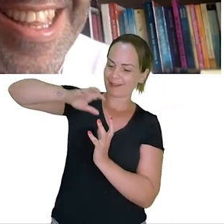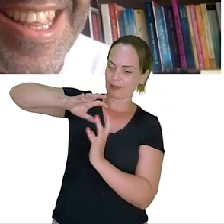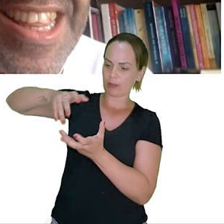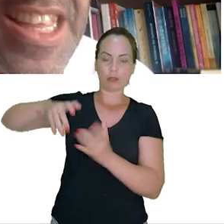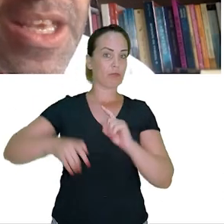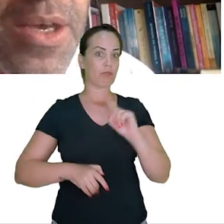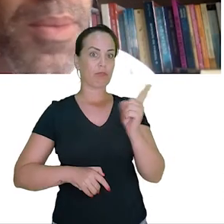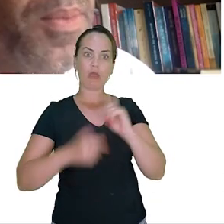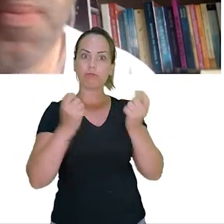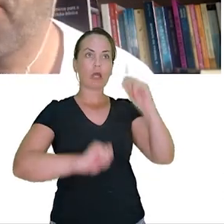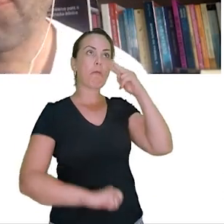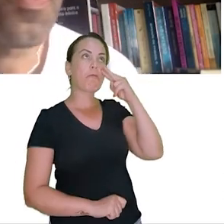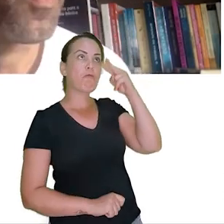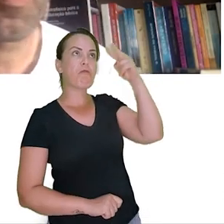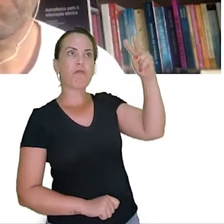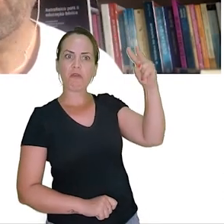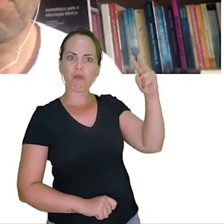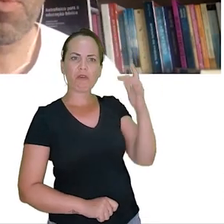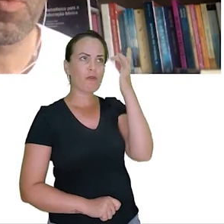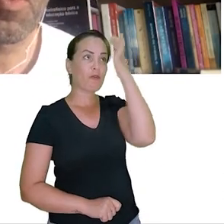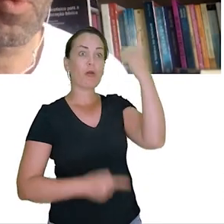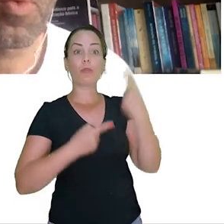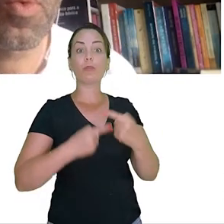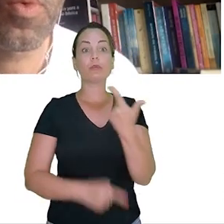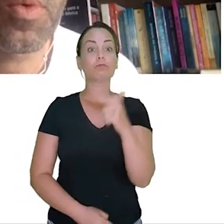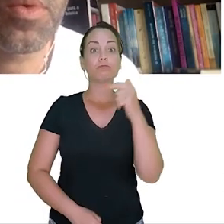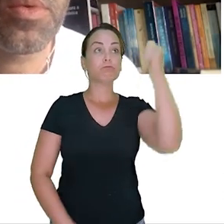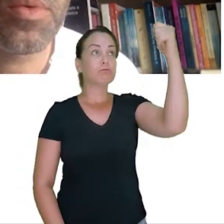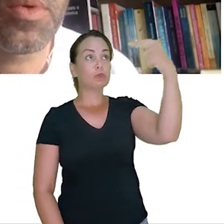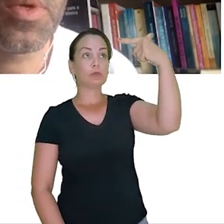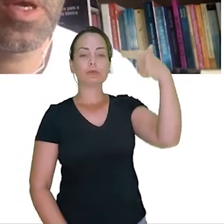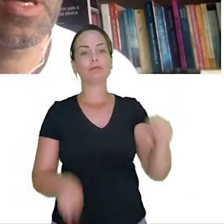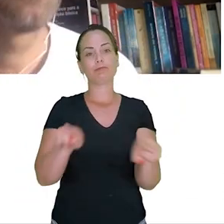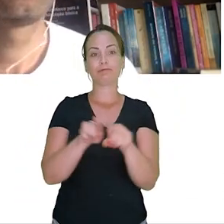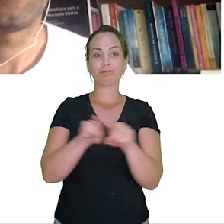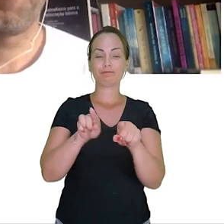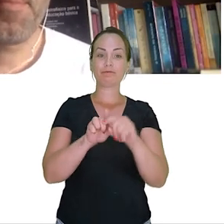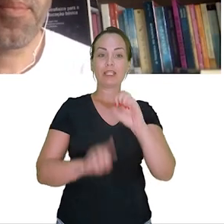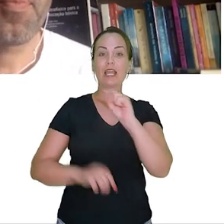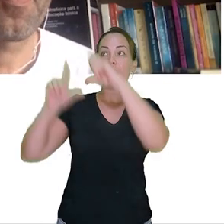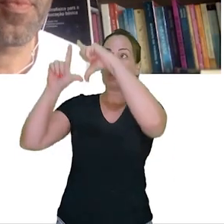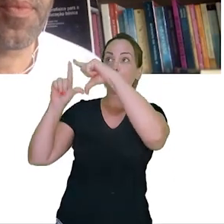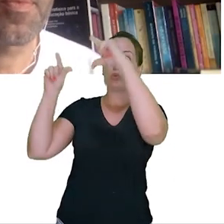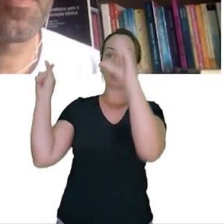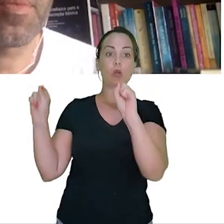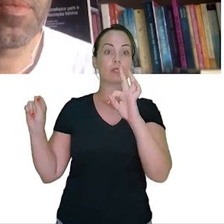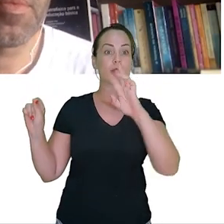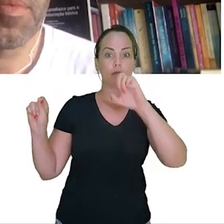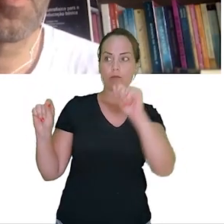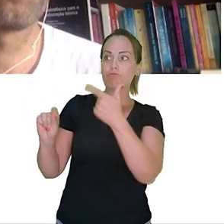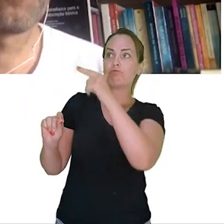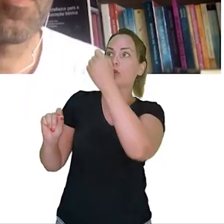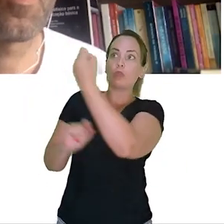eles não são enxergáveis facilmente porque eles não produzem luz. Assim como satélites, como a Lua,